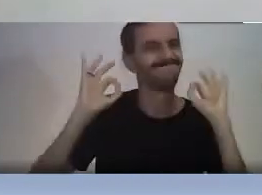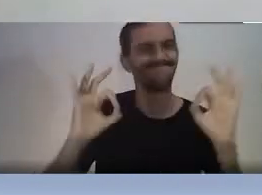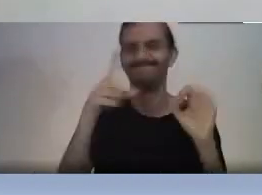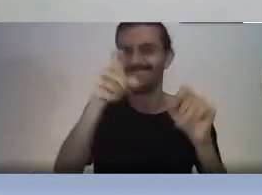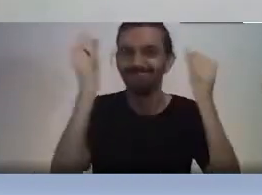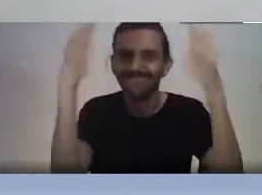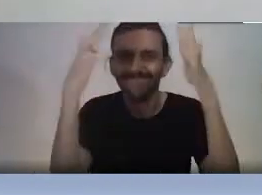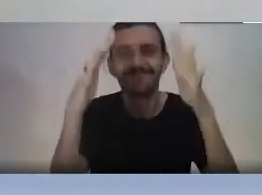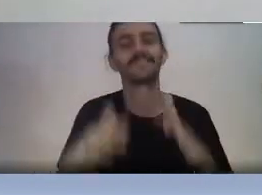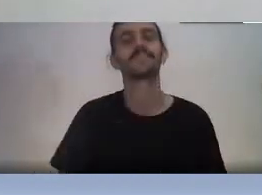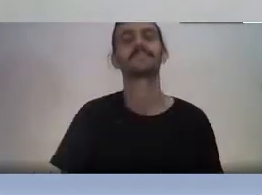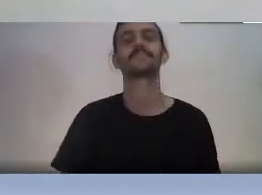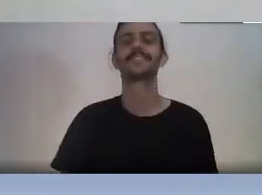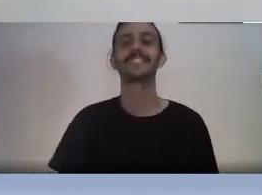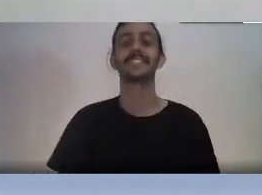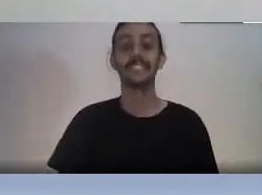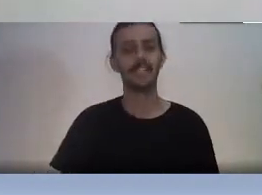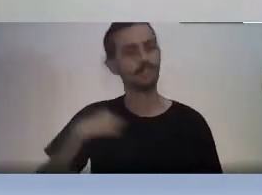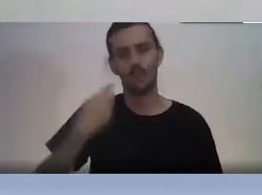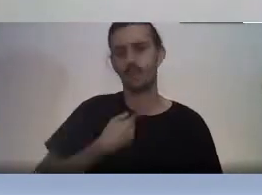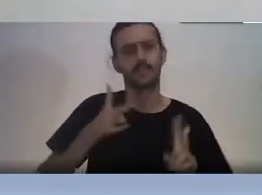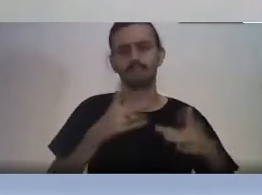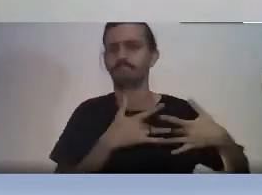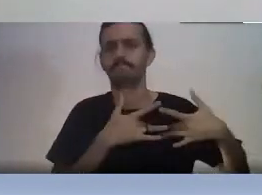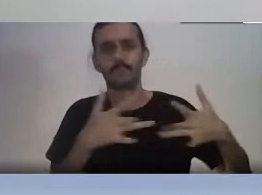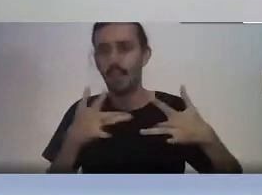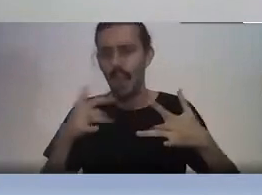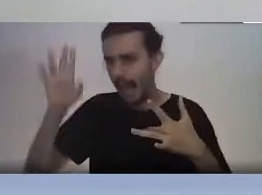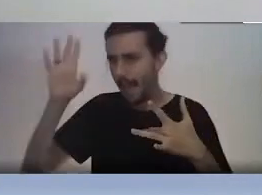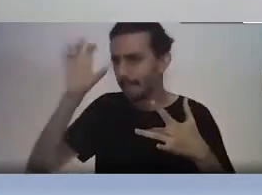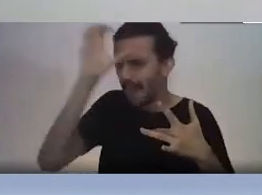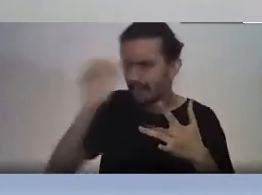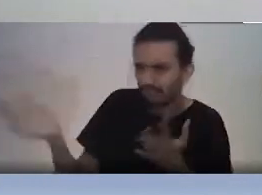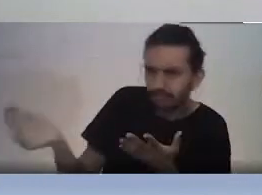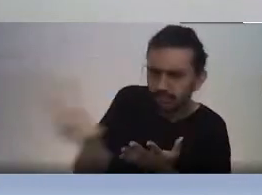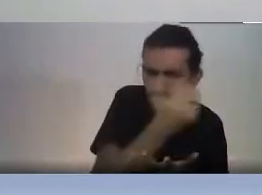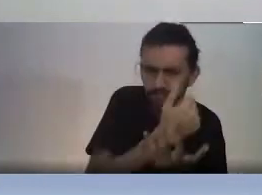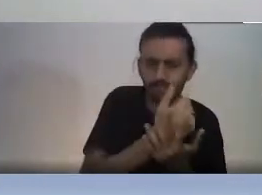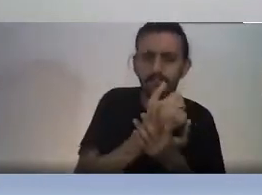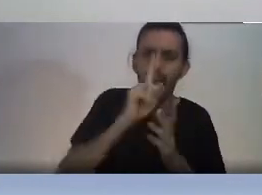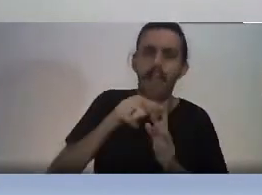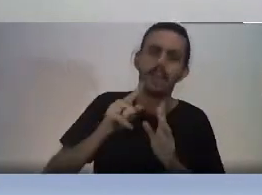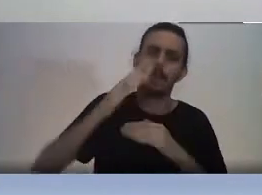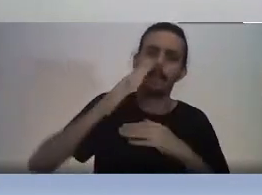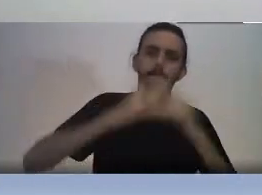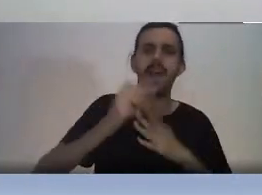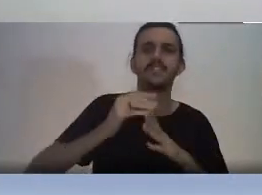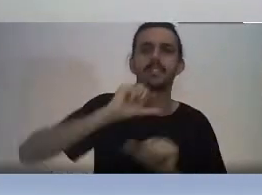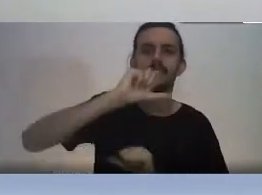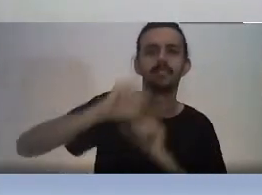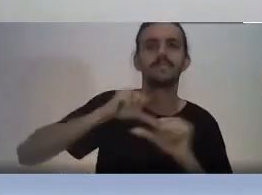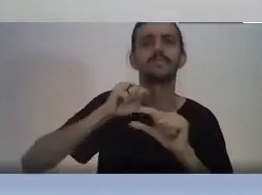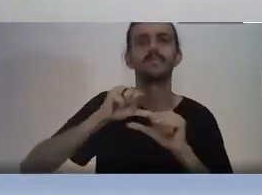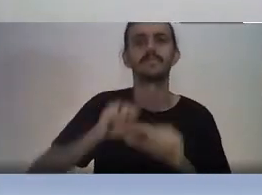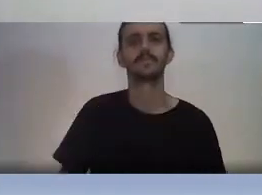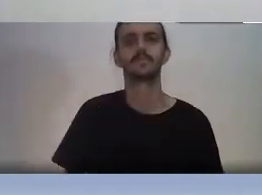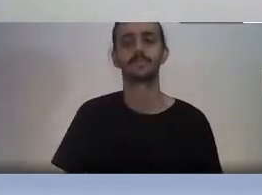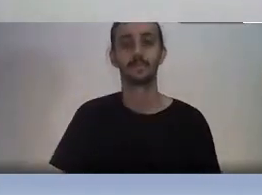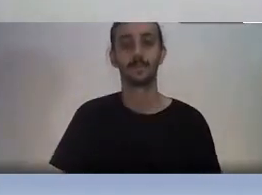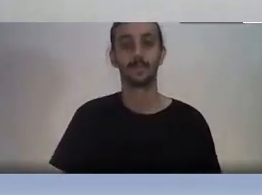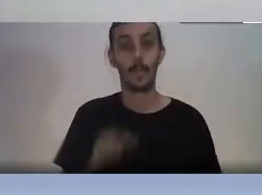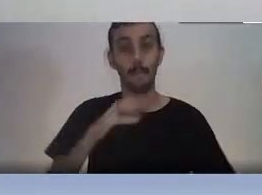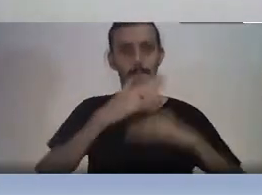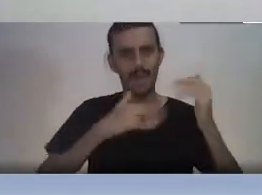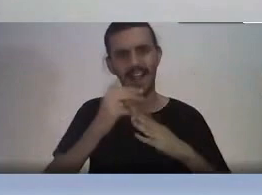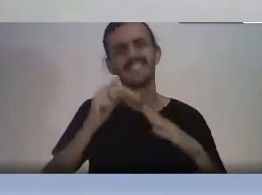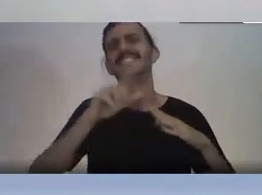tudo aquilo que aprendemos. Ao nos depararmos com a prática, compreendemos a diferença entre conhecimento teórico e prático e os